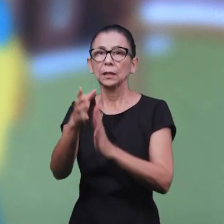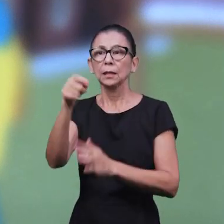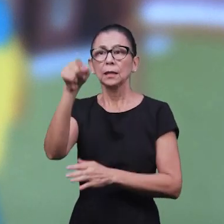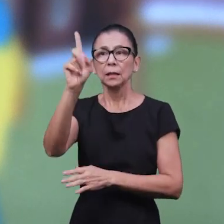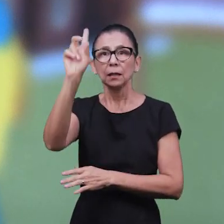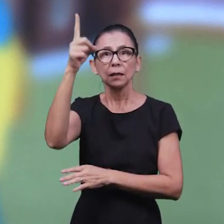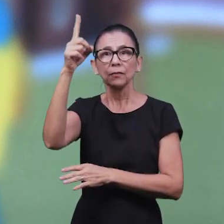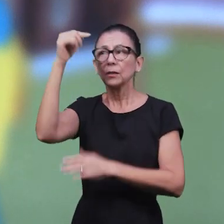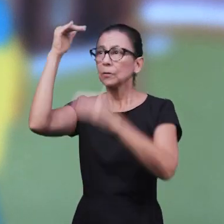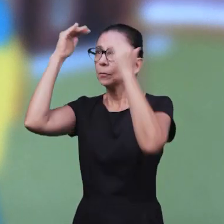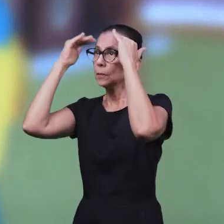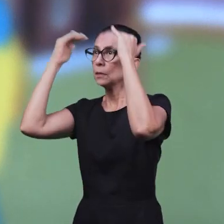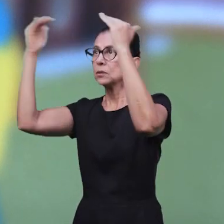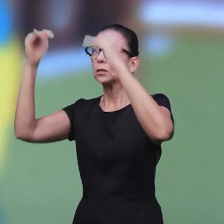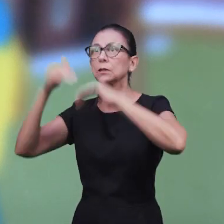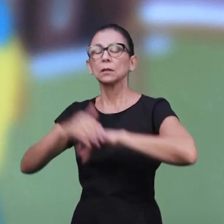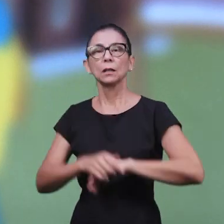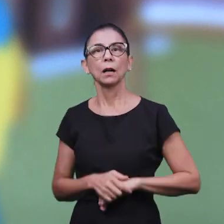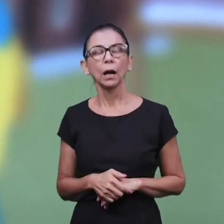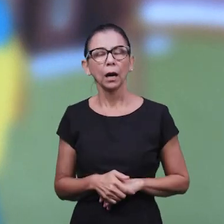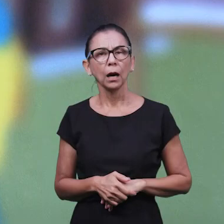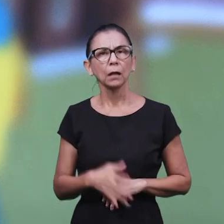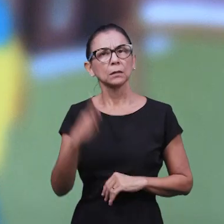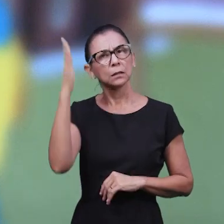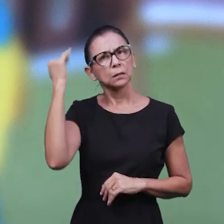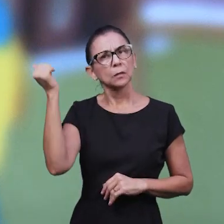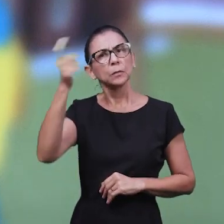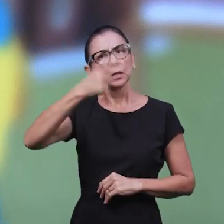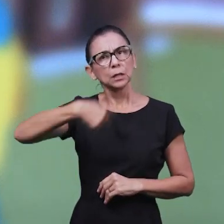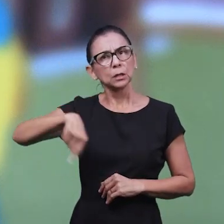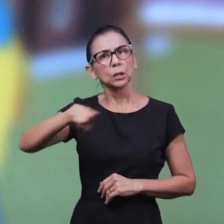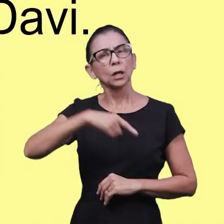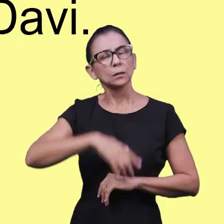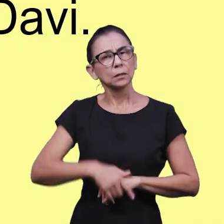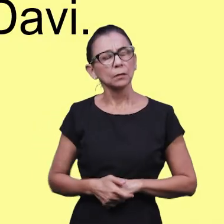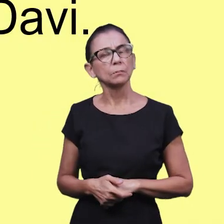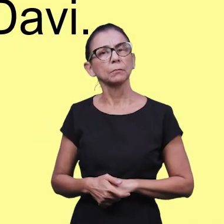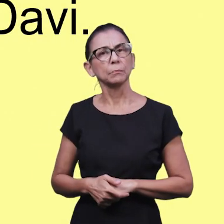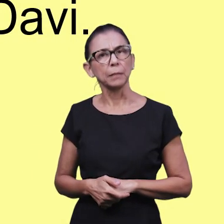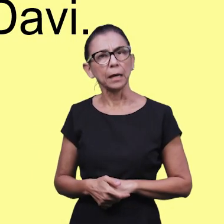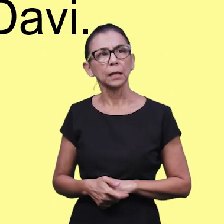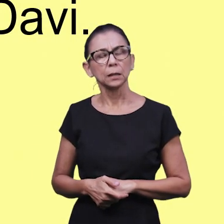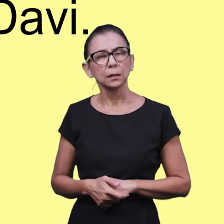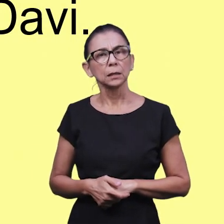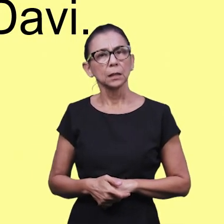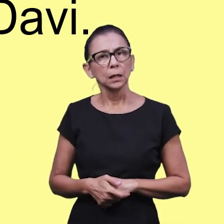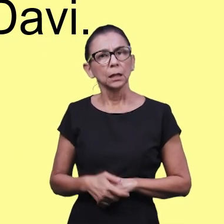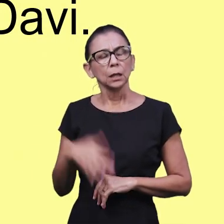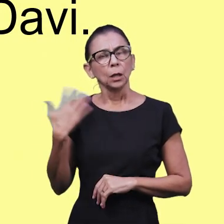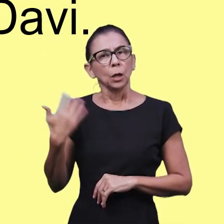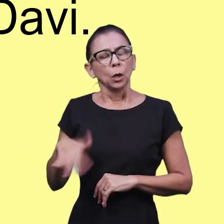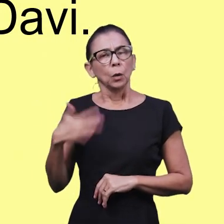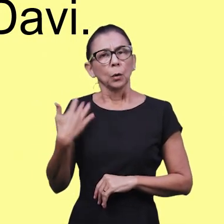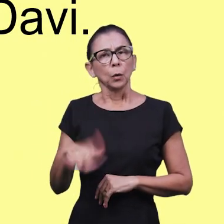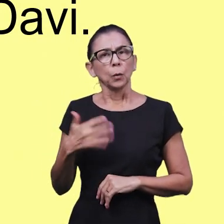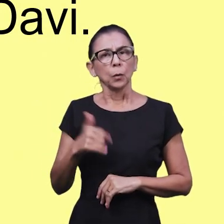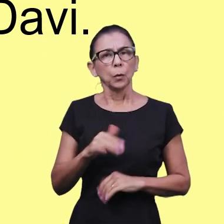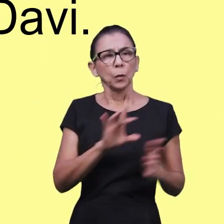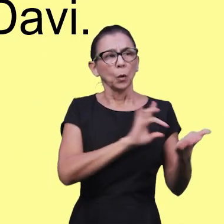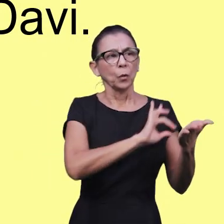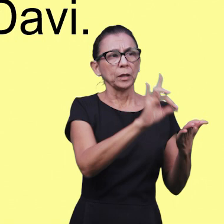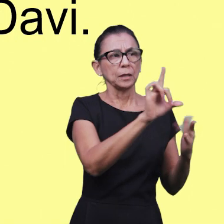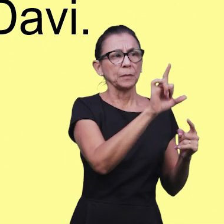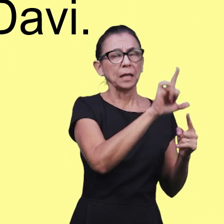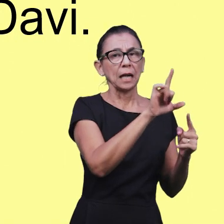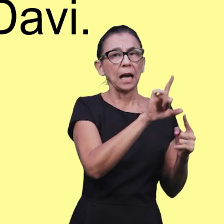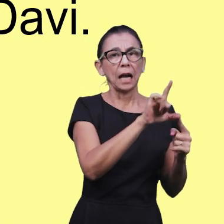Vocês sabiam que nós também estamos em guerra? É verdade! Existe um inimigo que não quer que a gente vá morar no céu